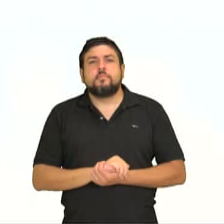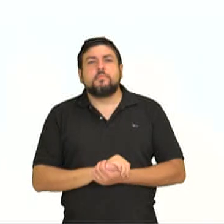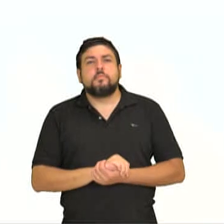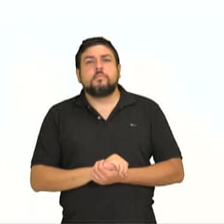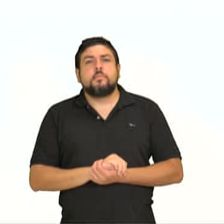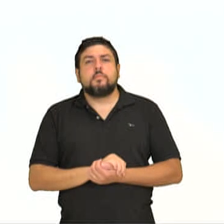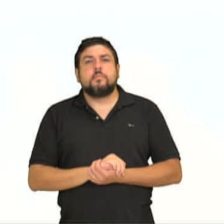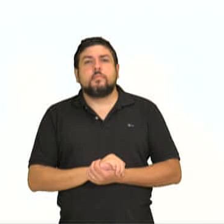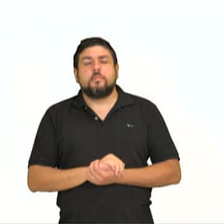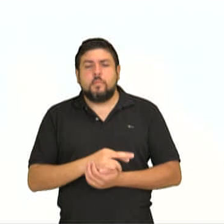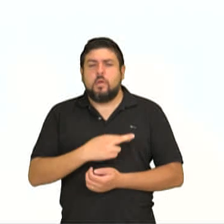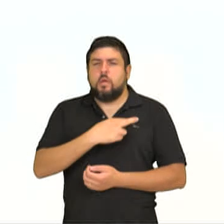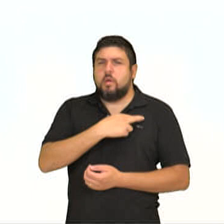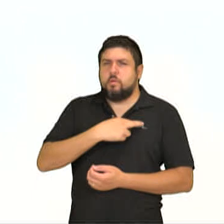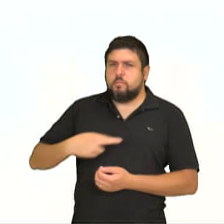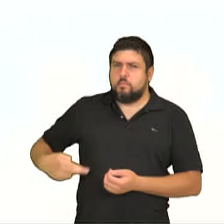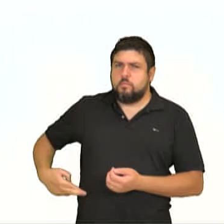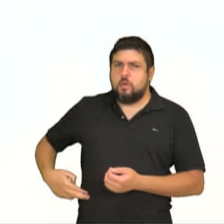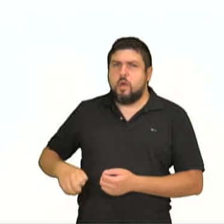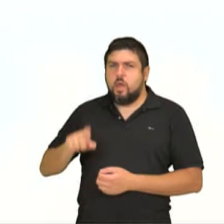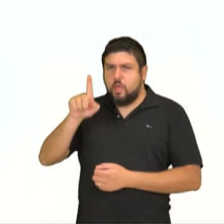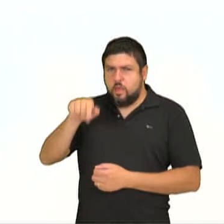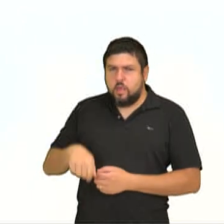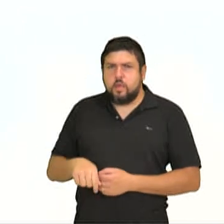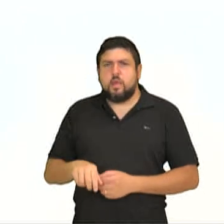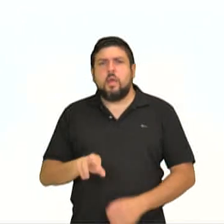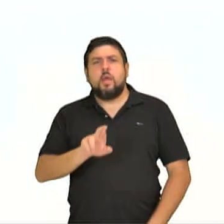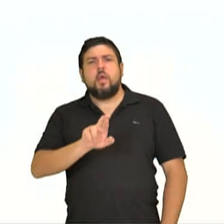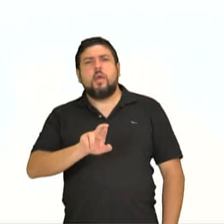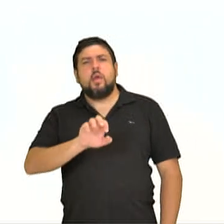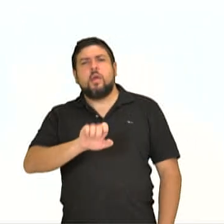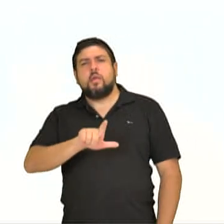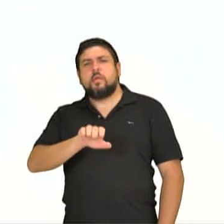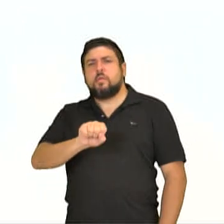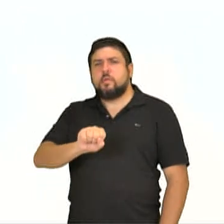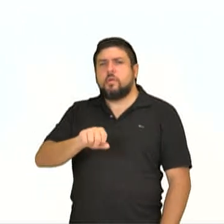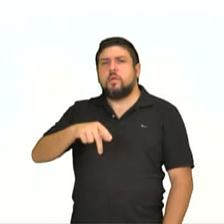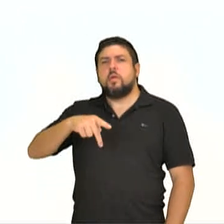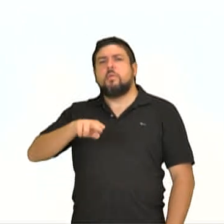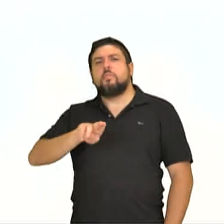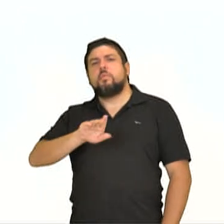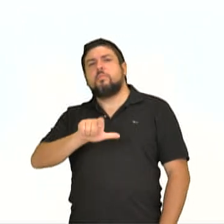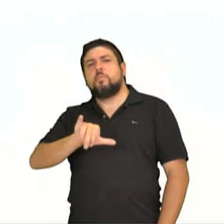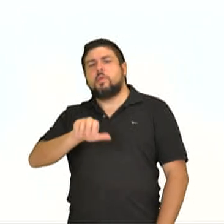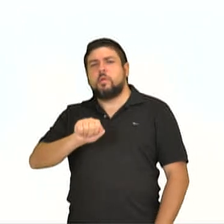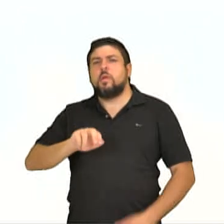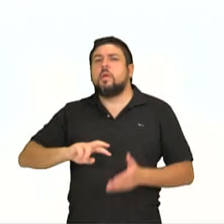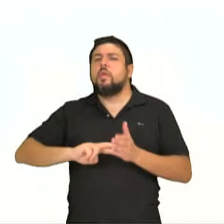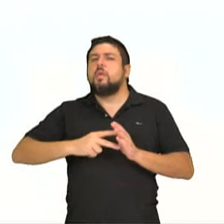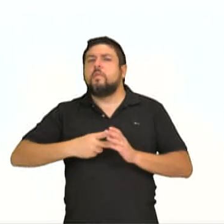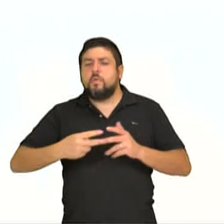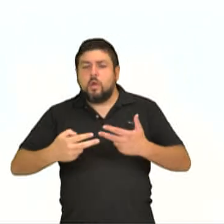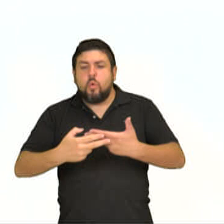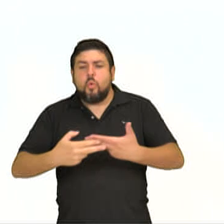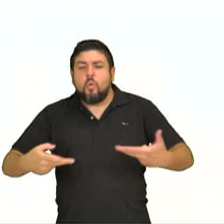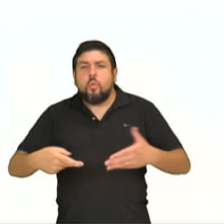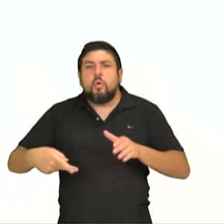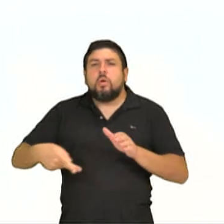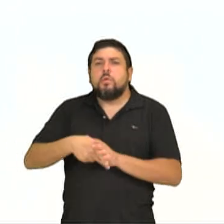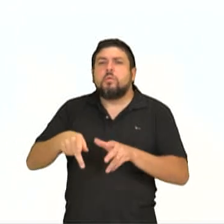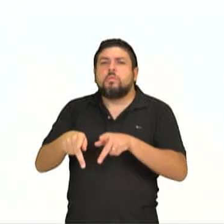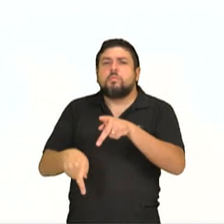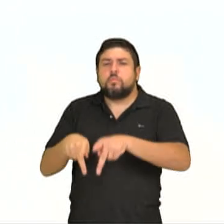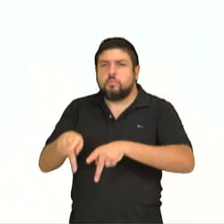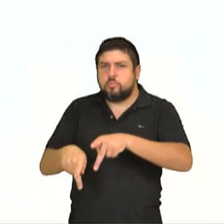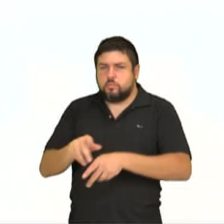República, ela vem do termo em latim que significa res publica, ou seja, coisa pública, né? E a